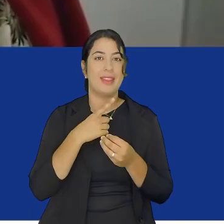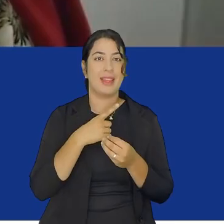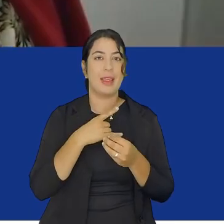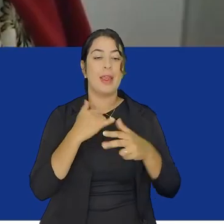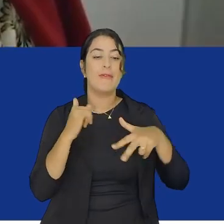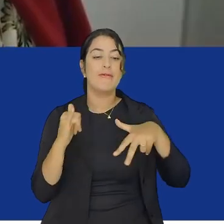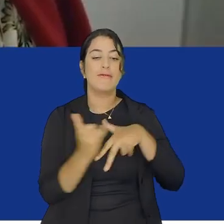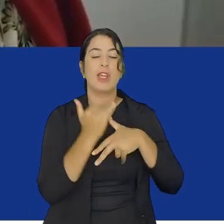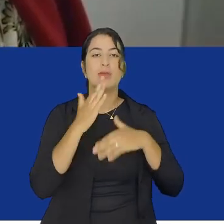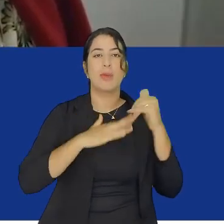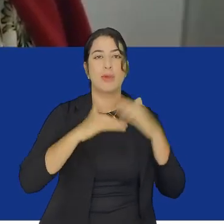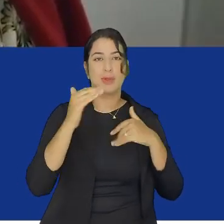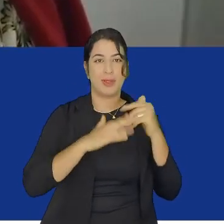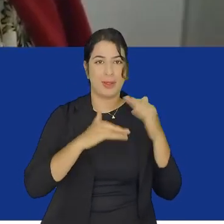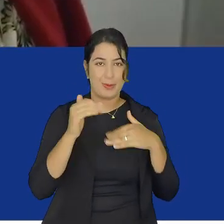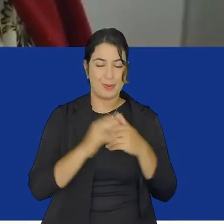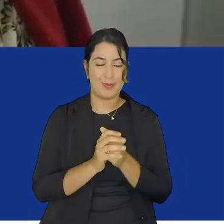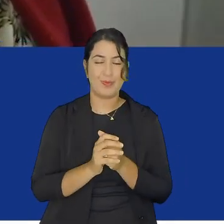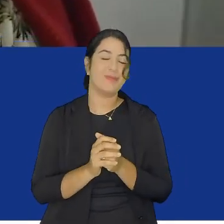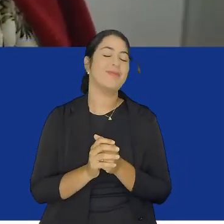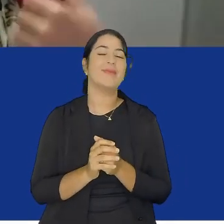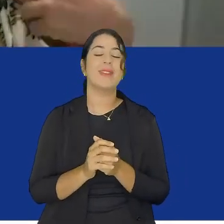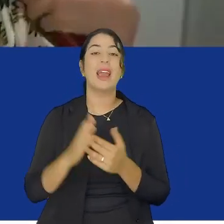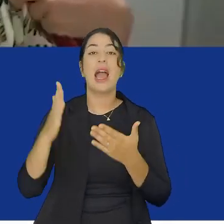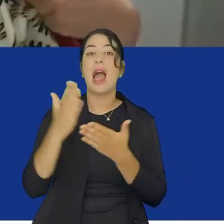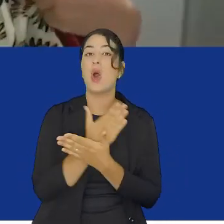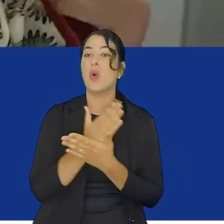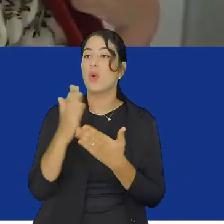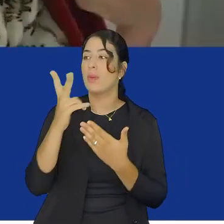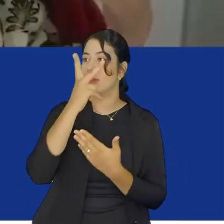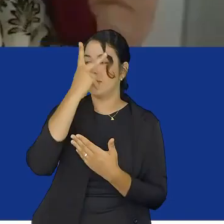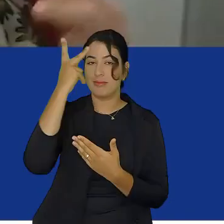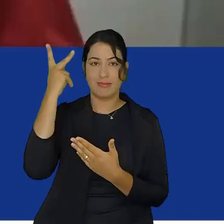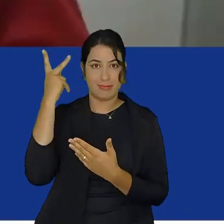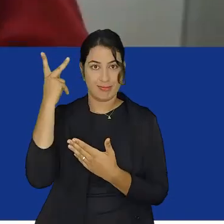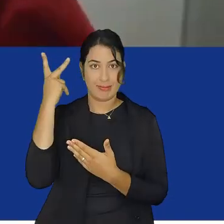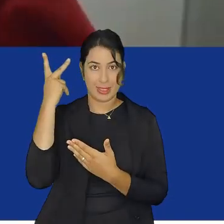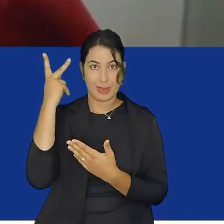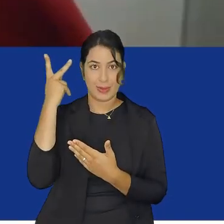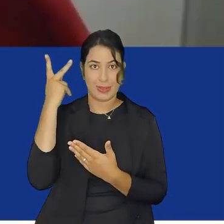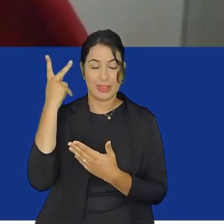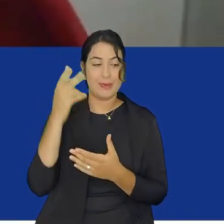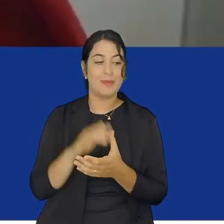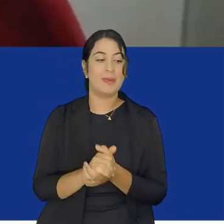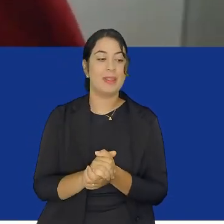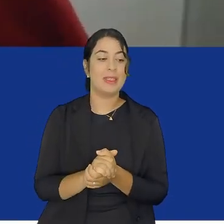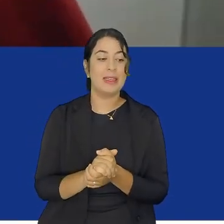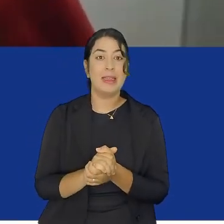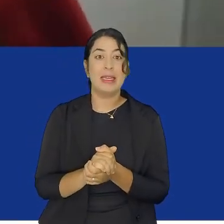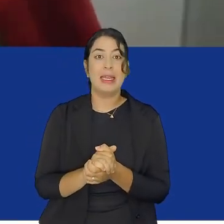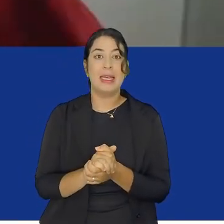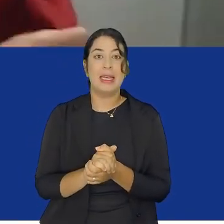né? Porque, realmente, a gente tem algumas pessoas que passam pela nossa vida que são,